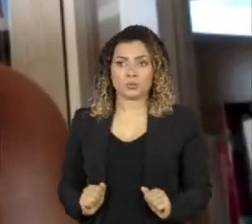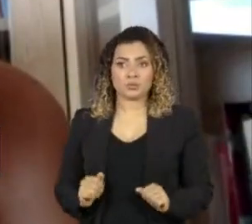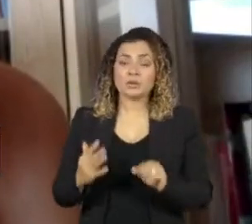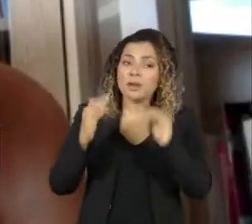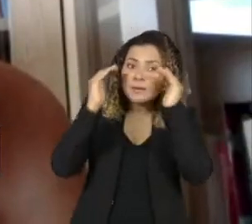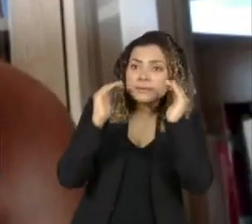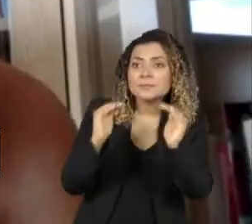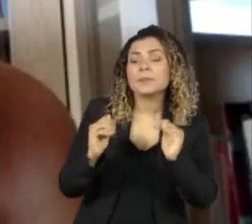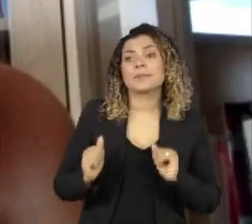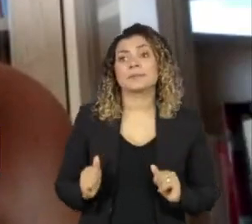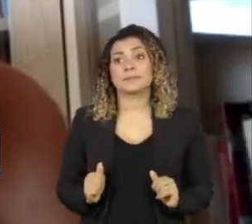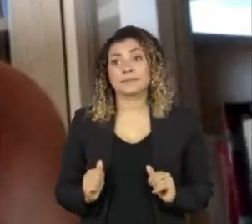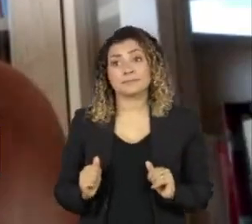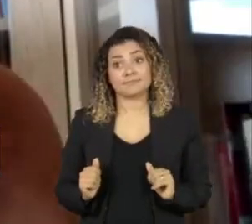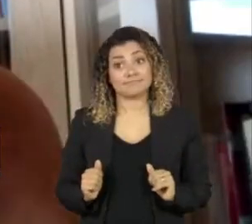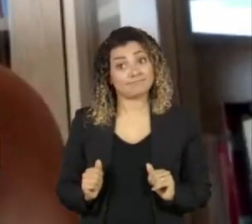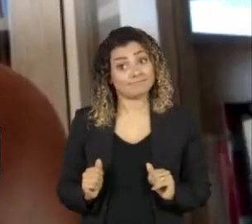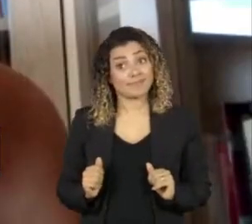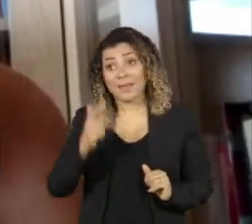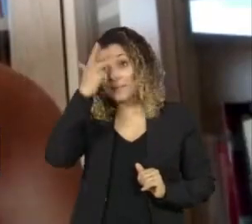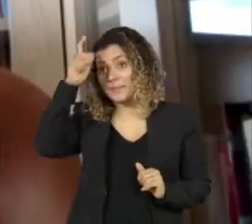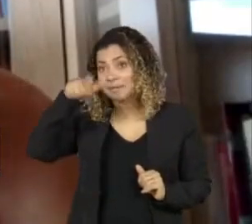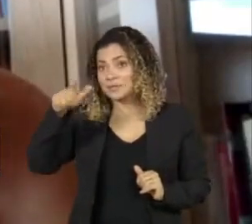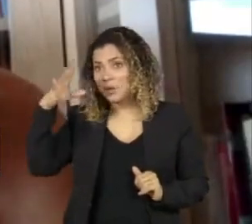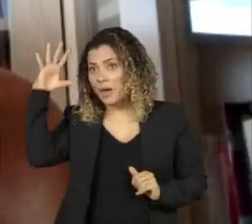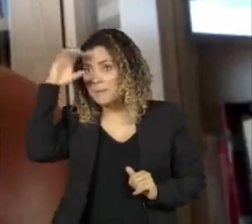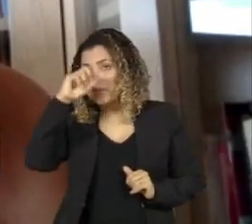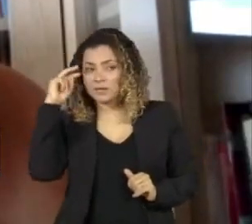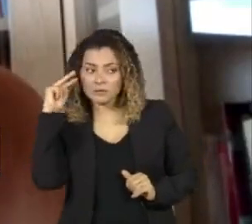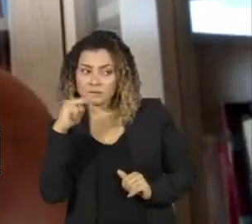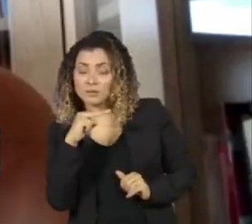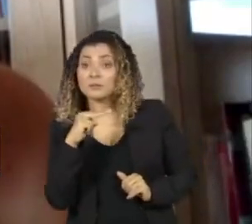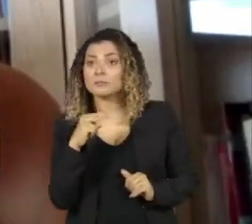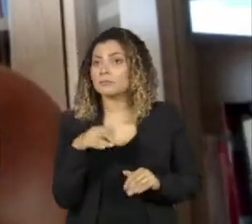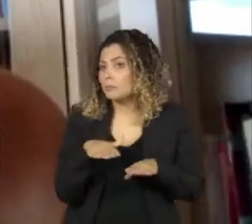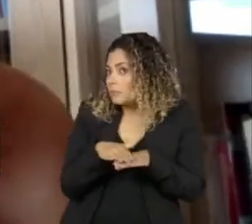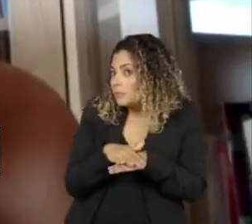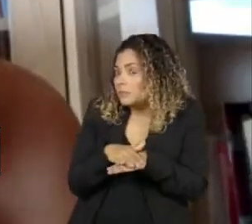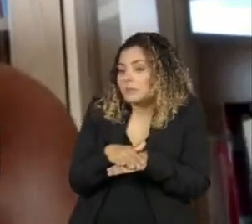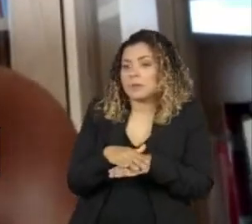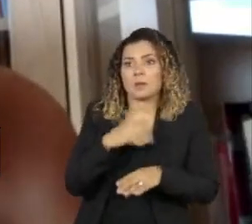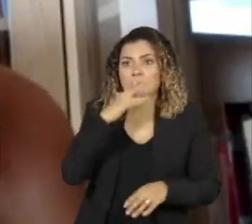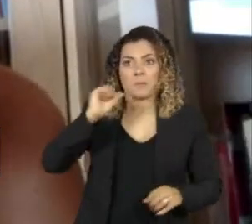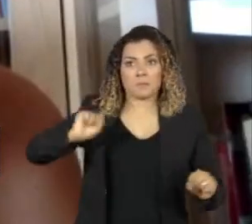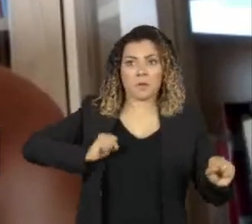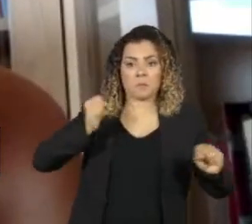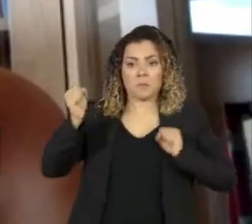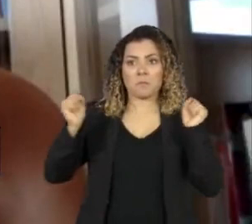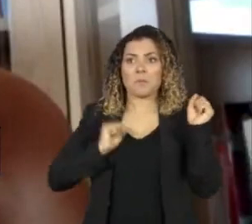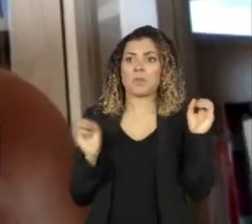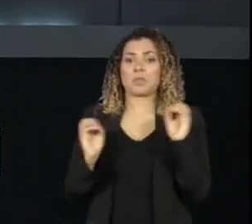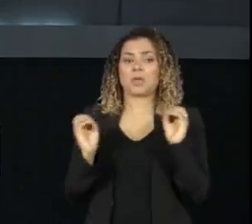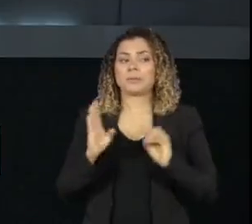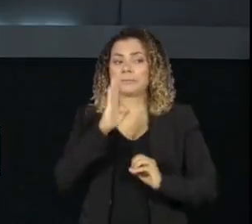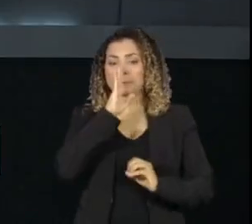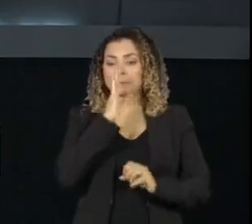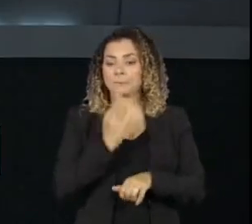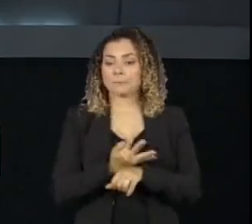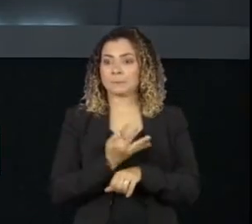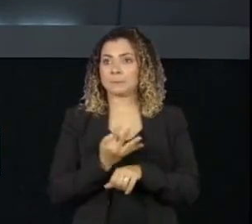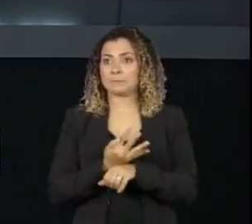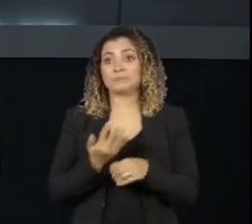tolerância. E ele aprende também a se submeter e a não se indignar com as injustiças